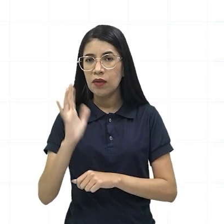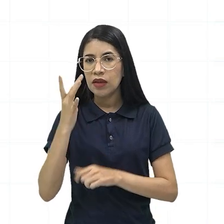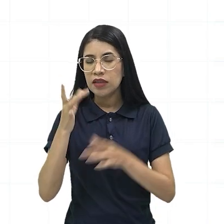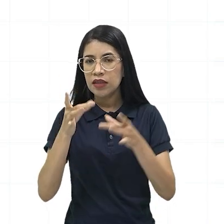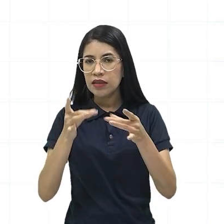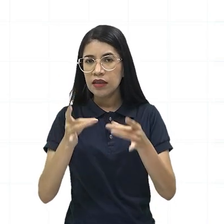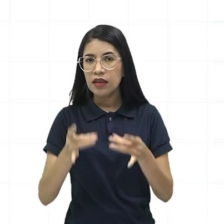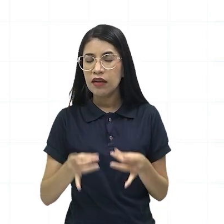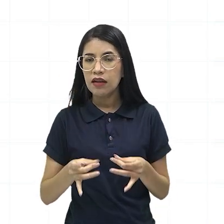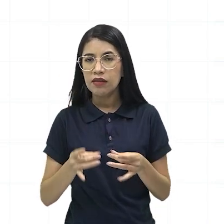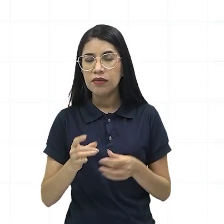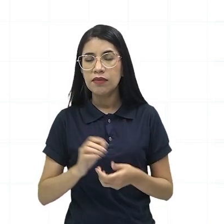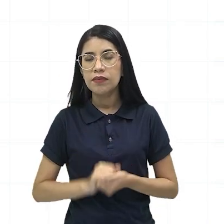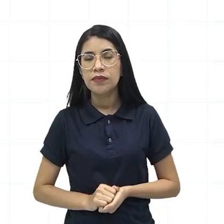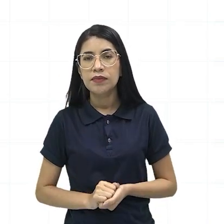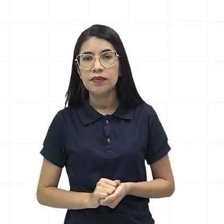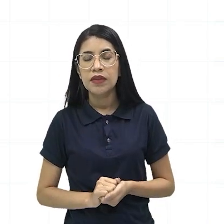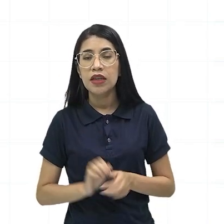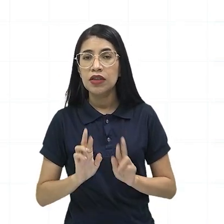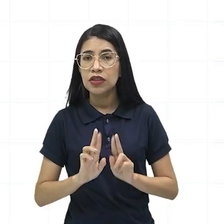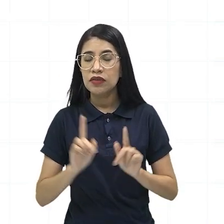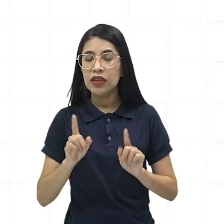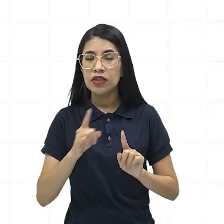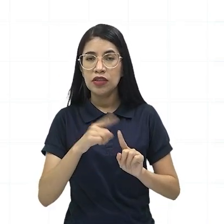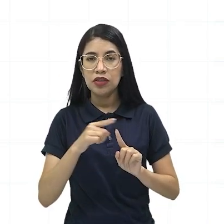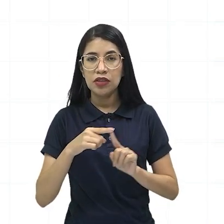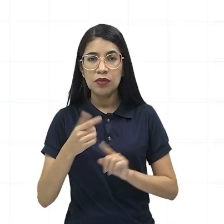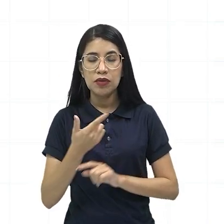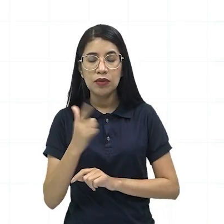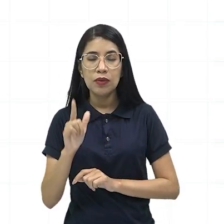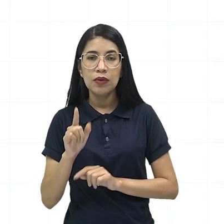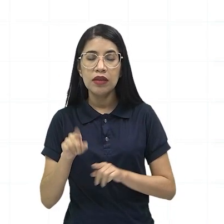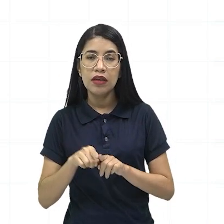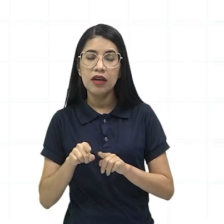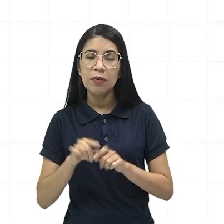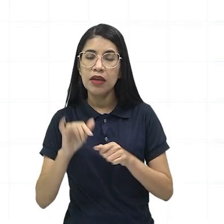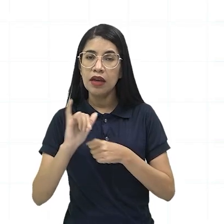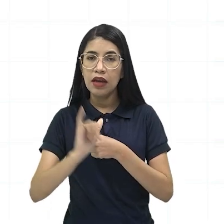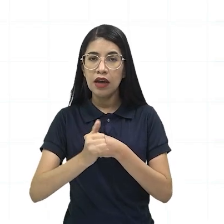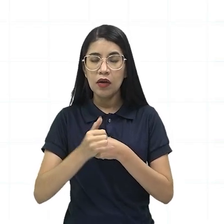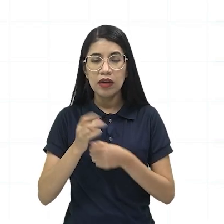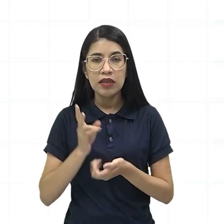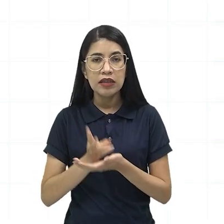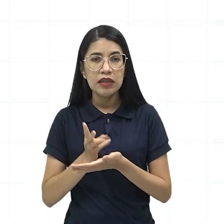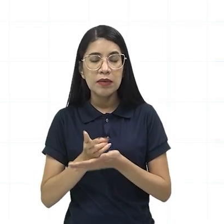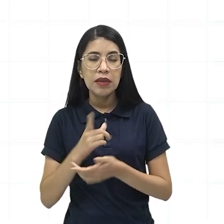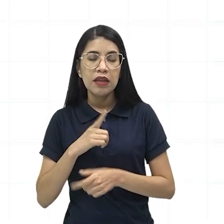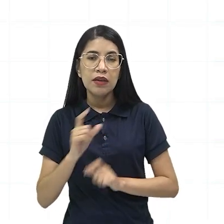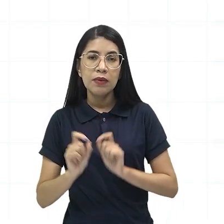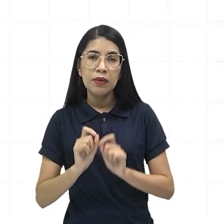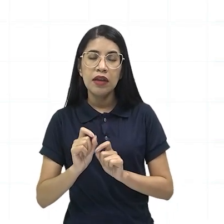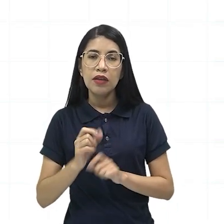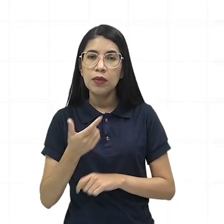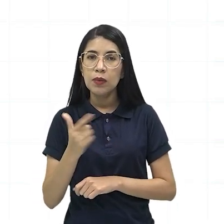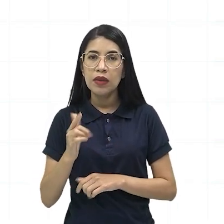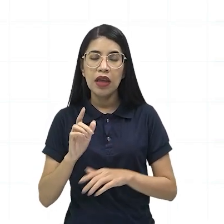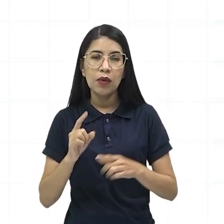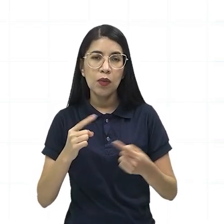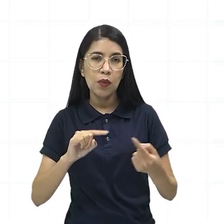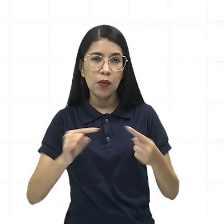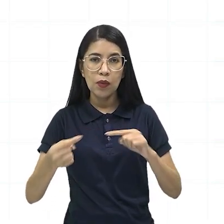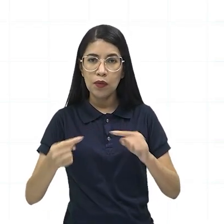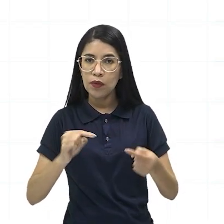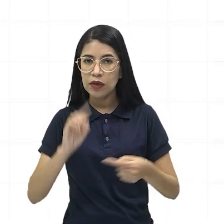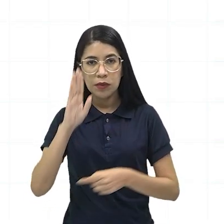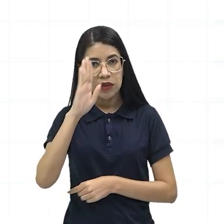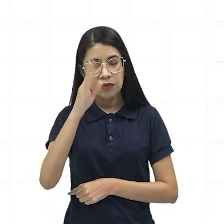minha história. E ao contrário de outros tipos de narrativas, a crônica narrativa frequentemente não apresenta um conflito central.